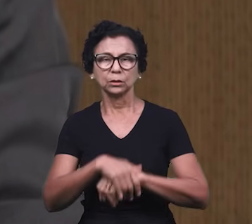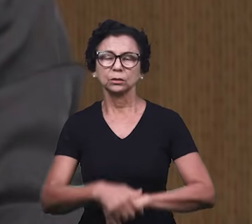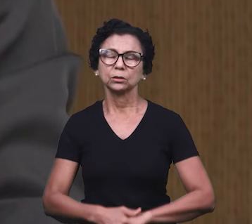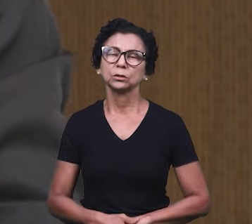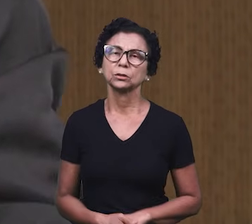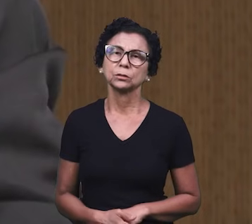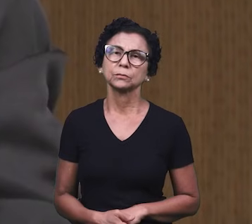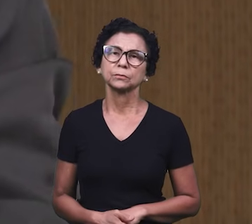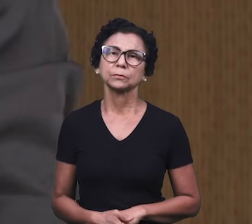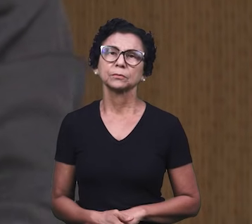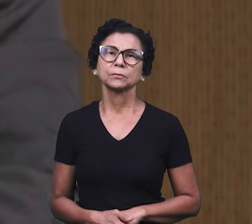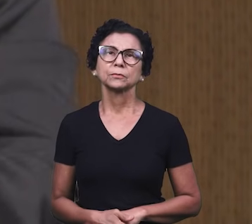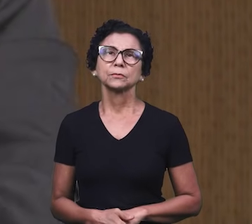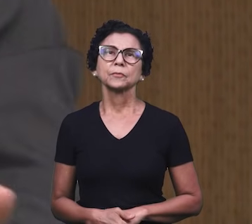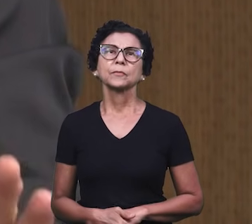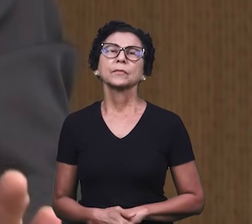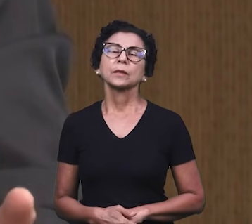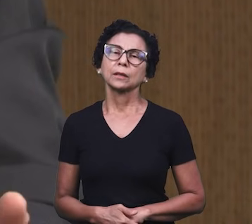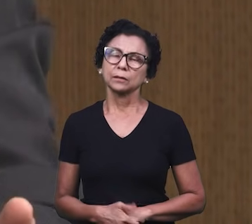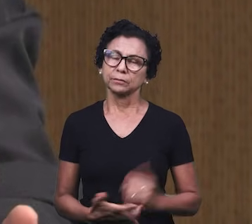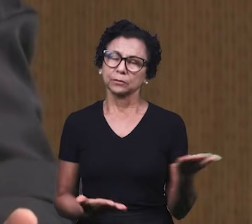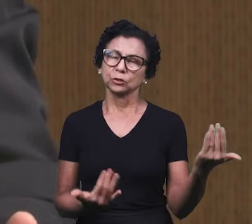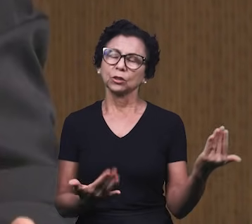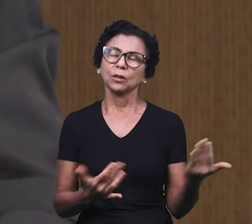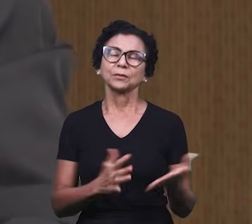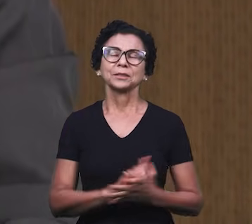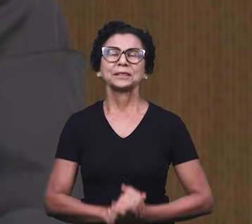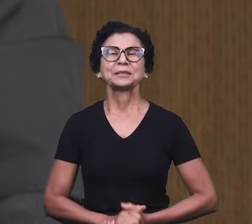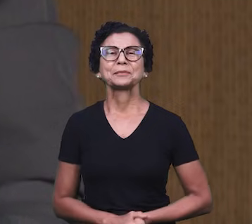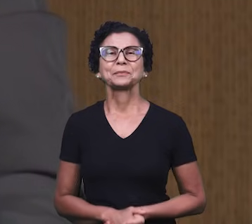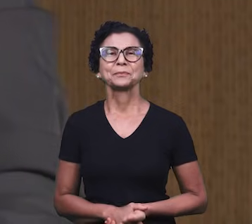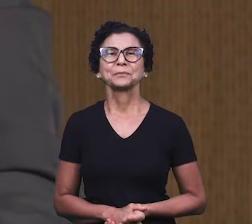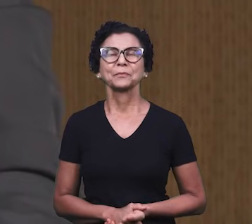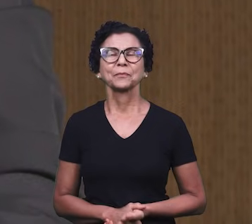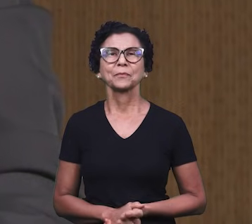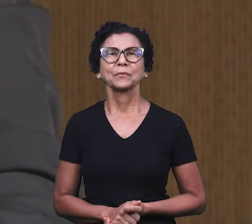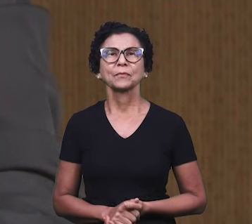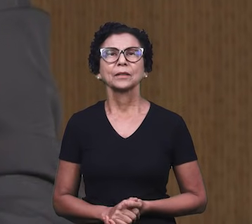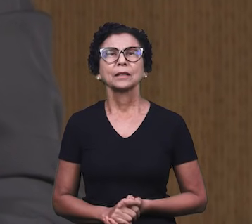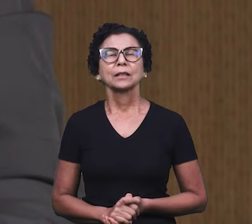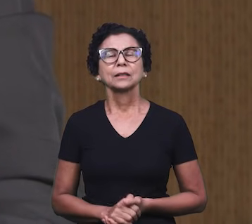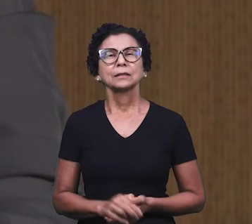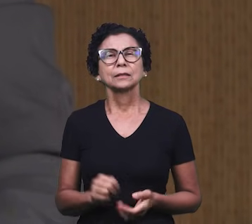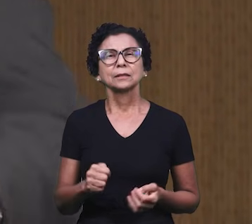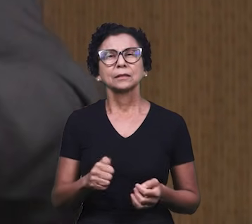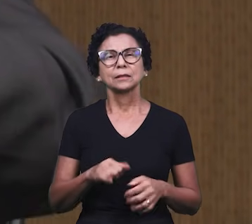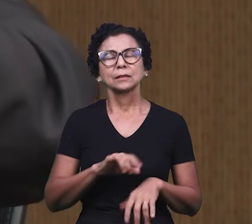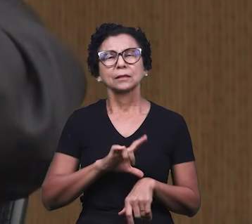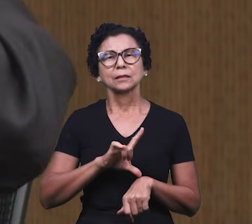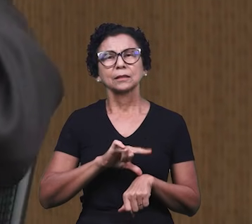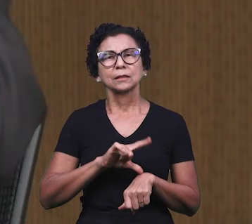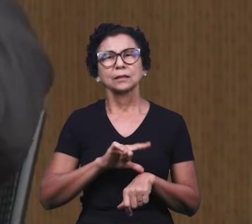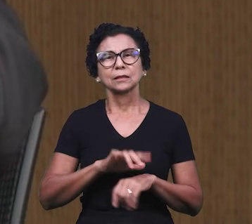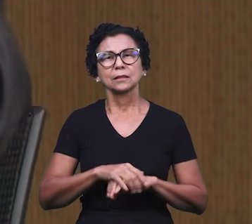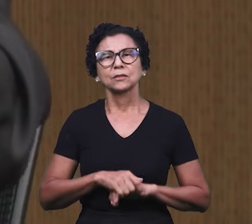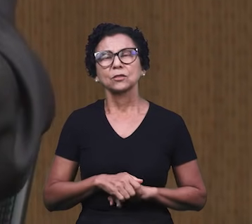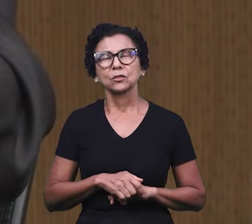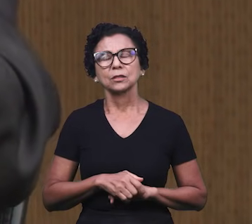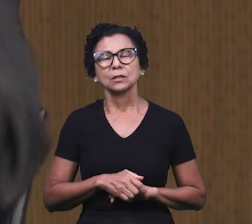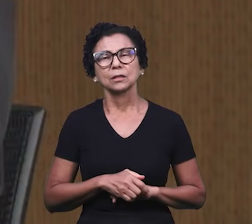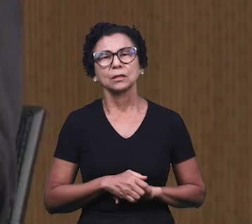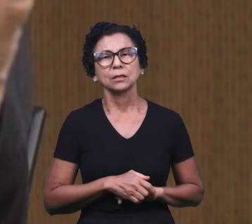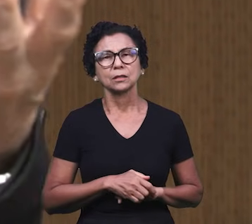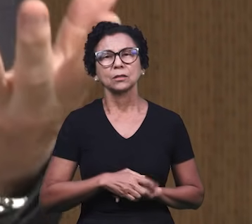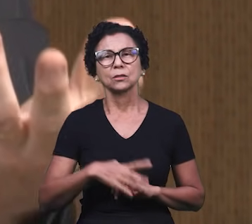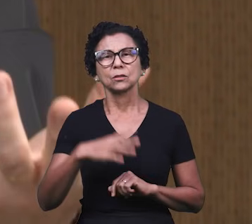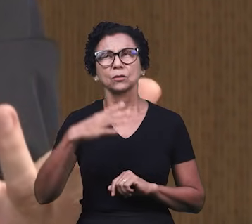das 17 às 18, tem algo para os jovens, né? Aquele horário de tarde ali, das 16 às